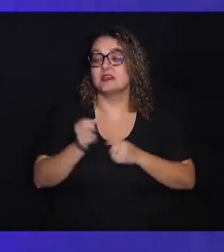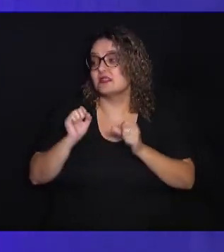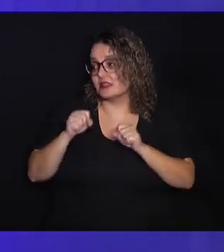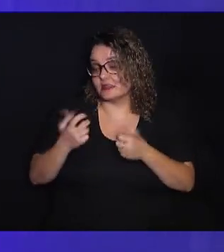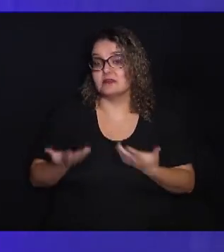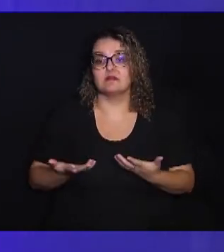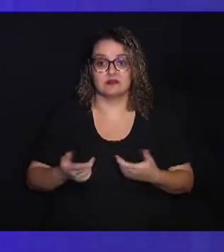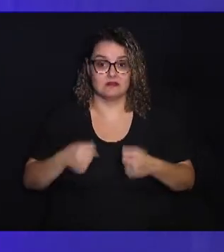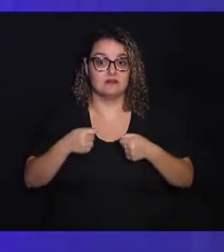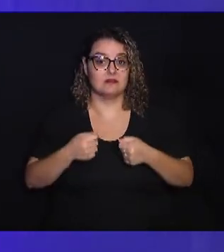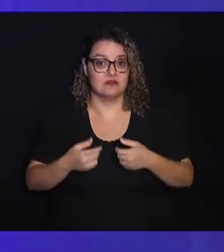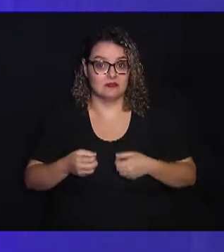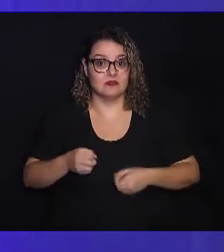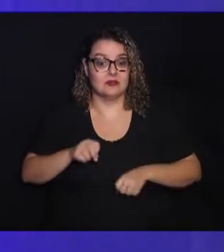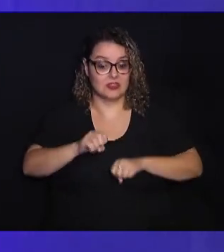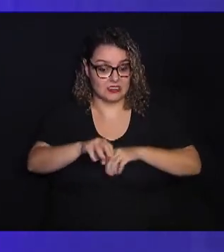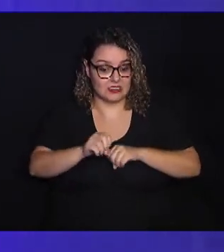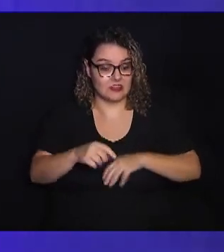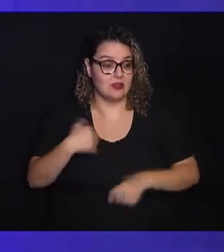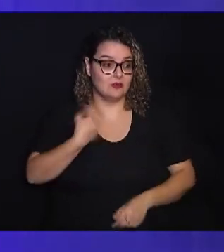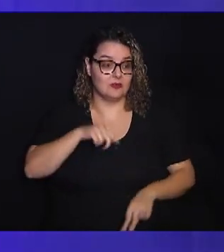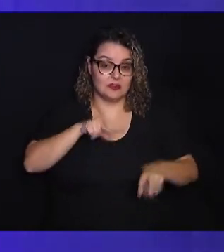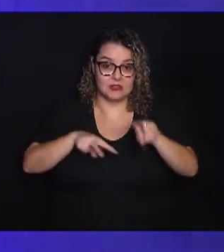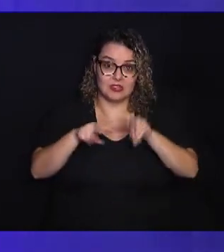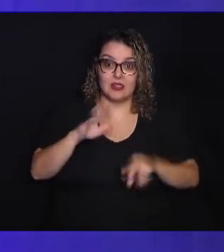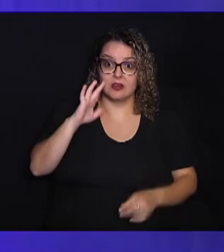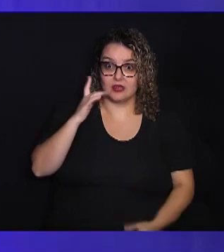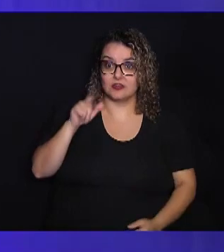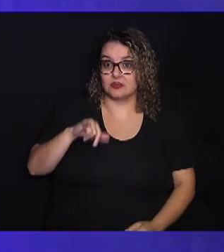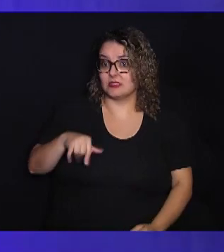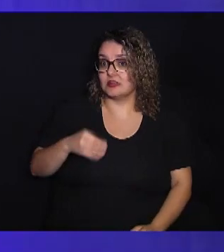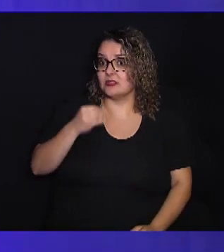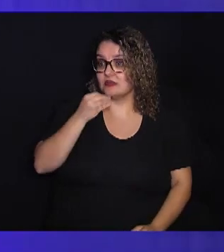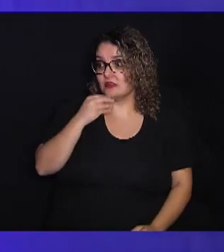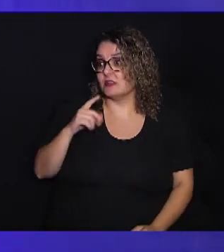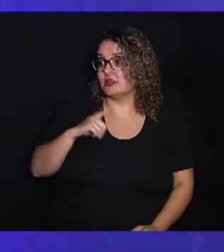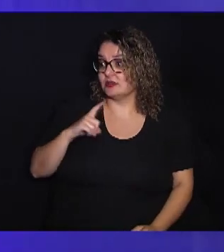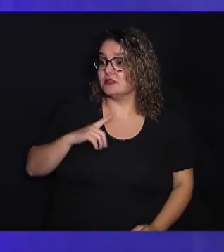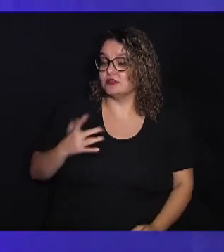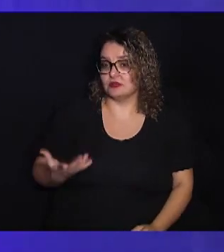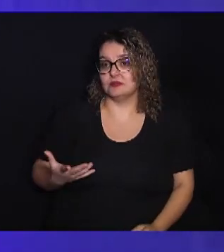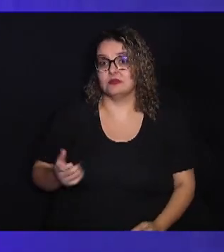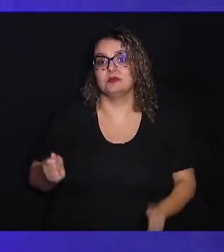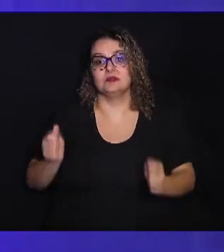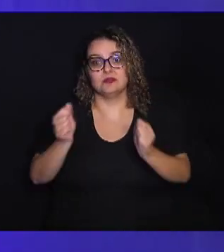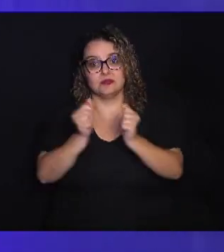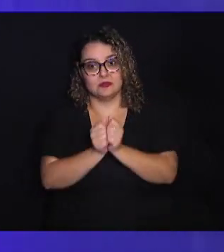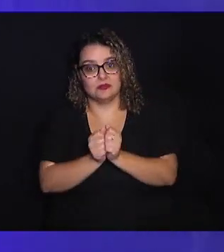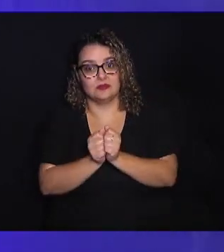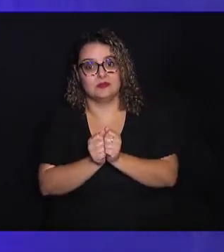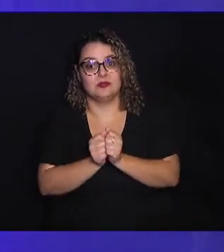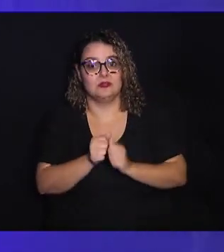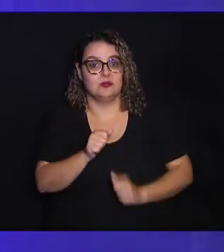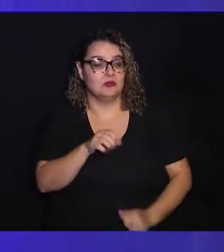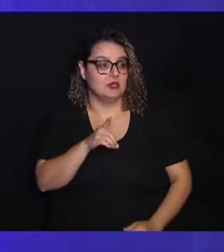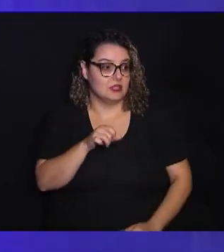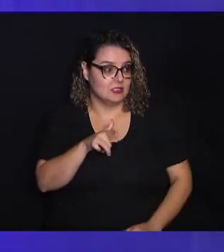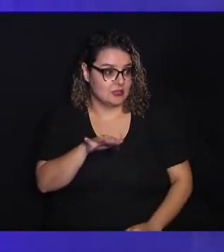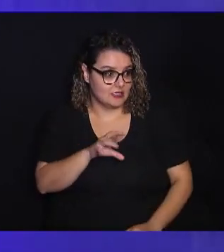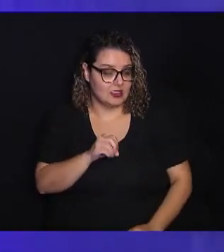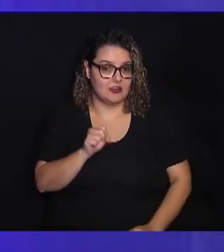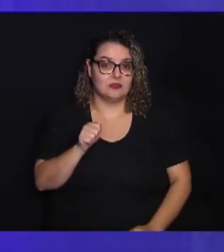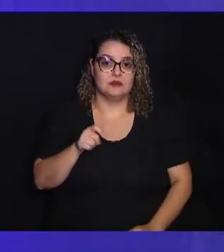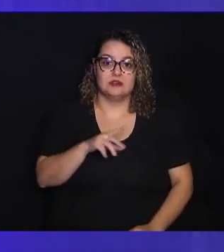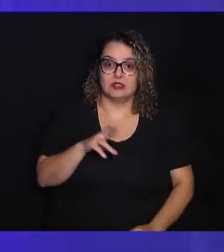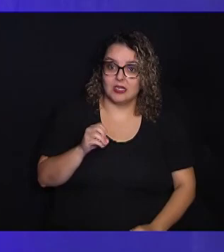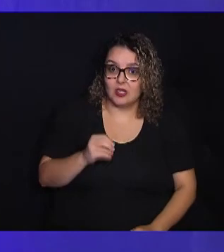precisa educar o nosso olhar. Então eu acho que essa oportunidade que a gente teve, né, de estar junto com Adélio Sarro, de